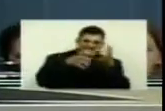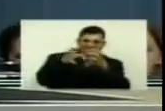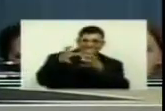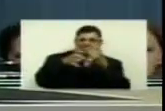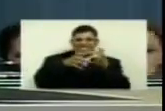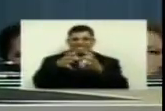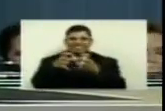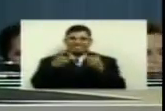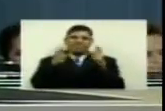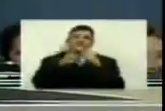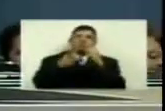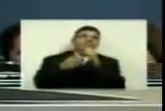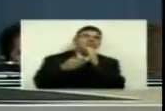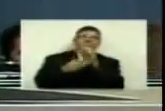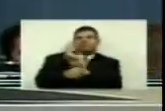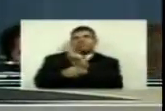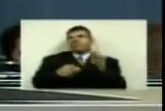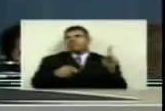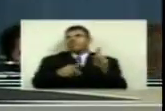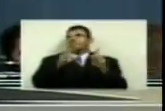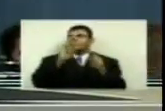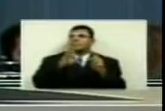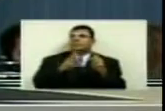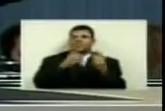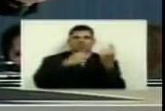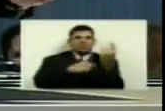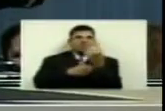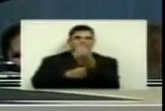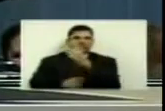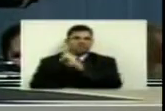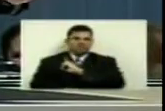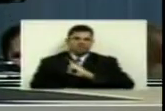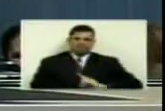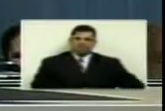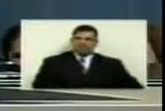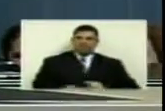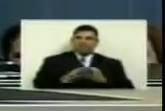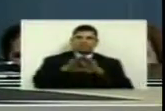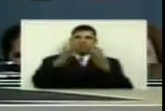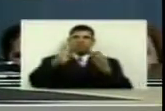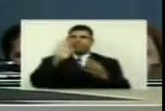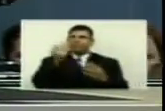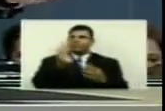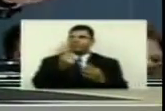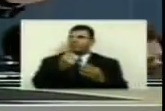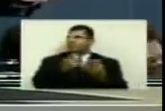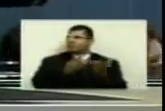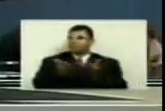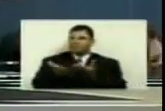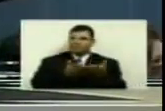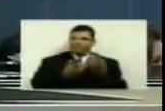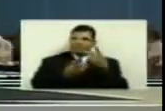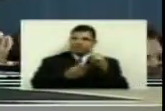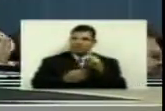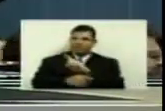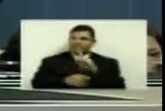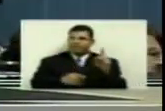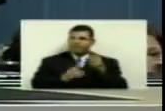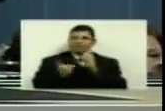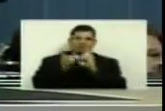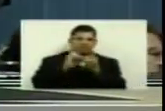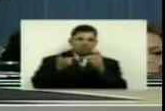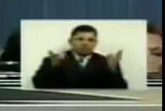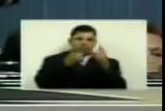menores. Tipo, não, só é cada parlamentar abrir mão de tantos funcionários seus. Esse é o